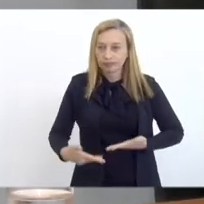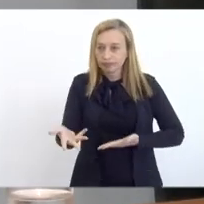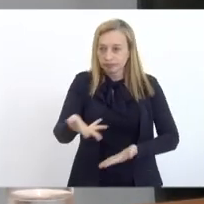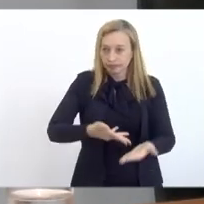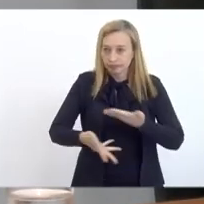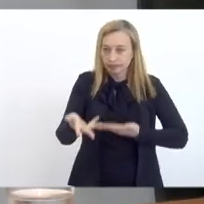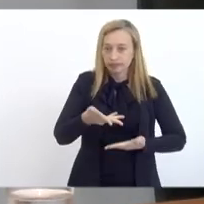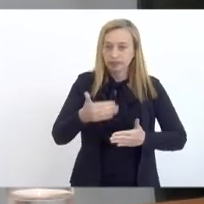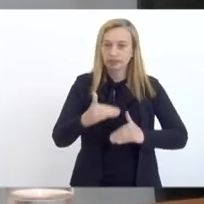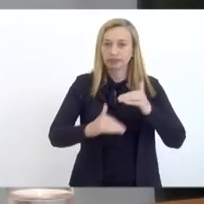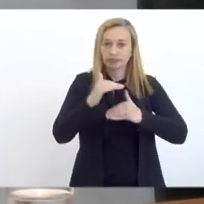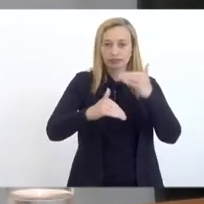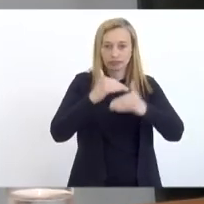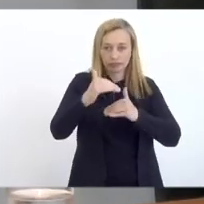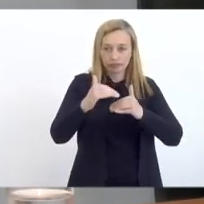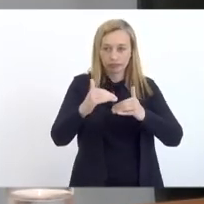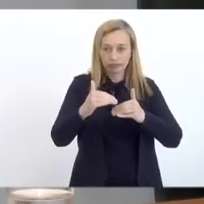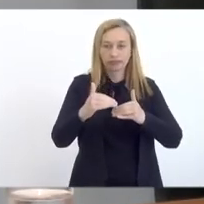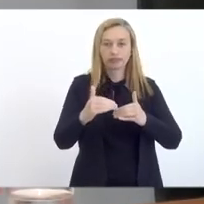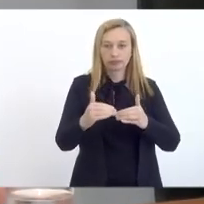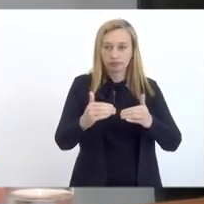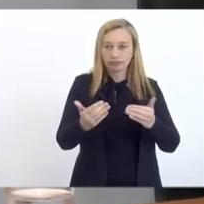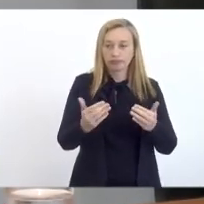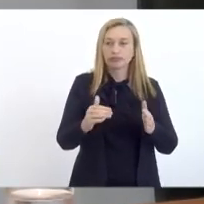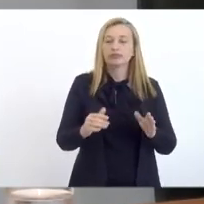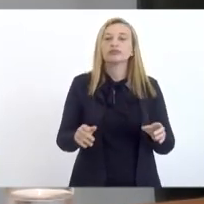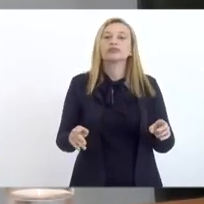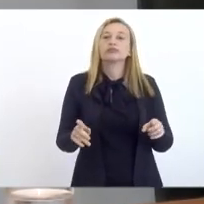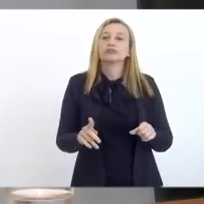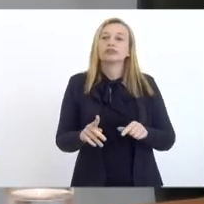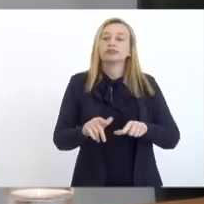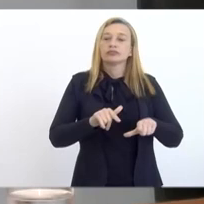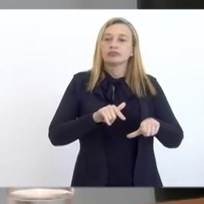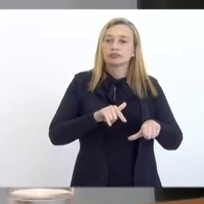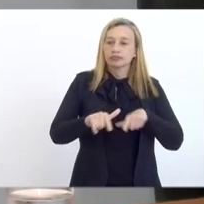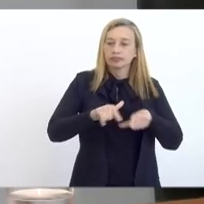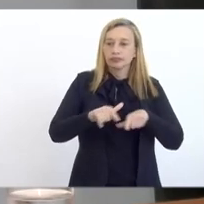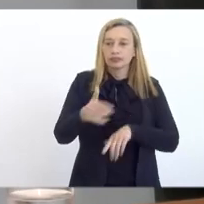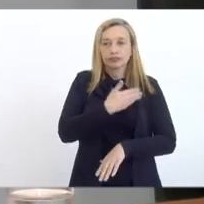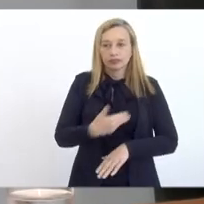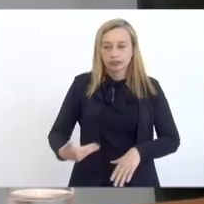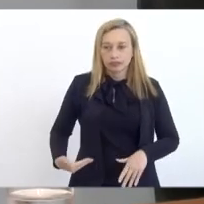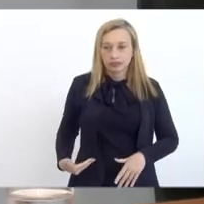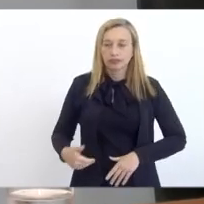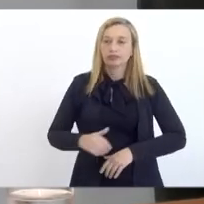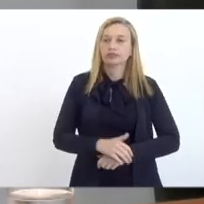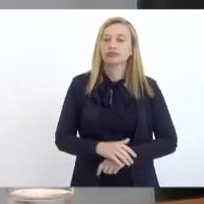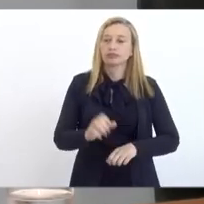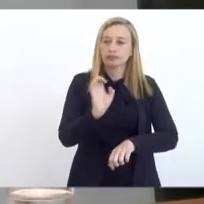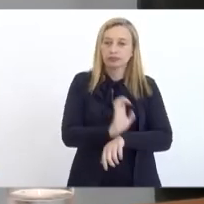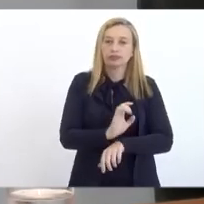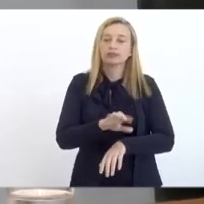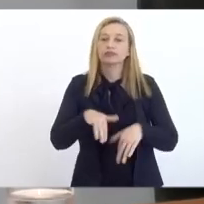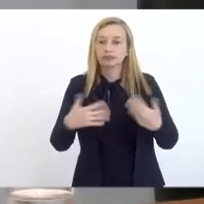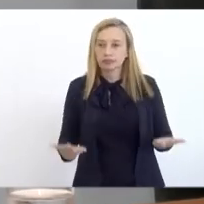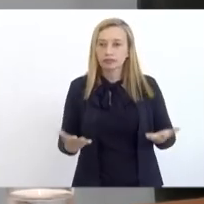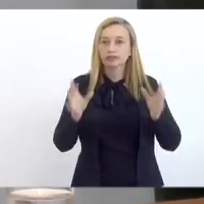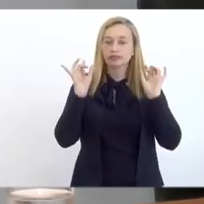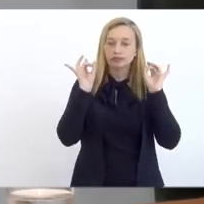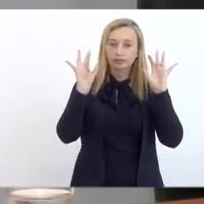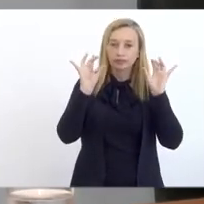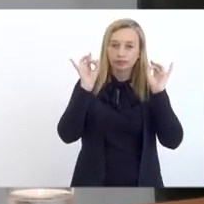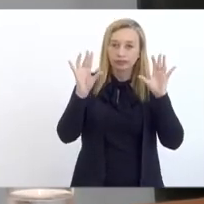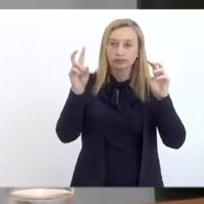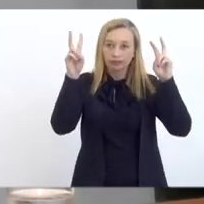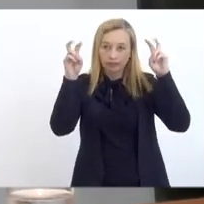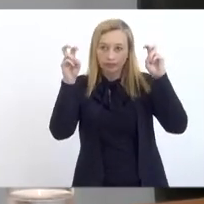todas desenvolvidas, desempenhadas, protagonizadas por servidores públicos do Estado. Então, Eu me debrucei em especial a